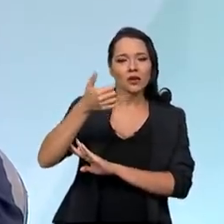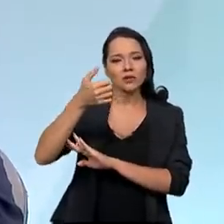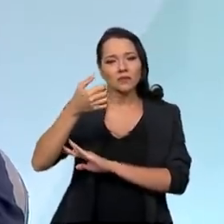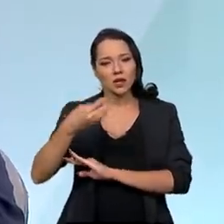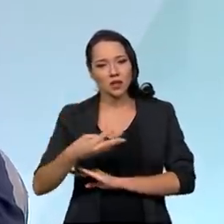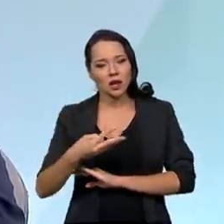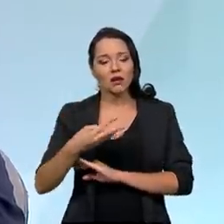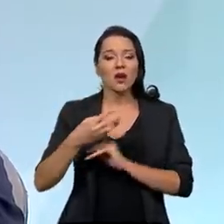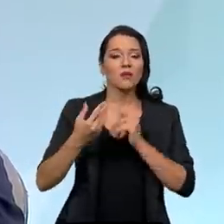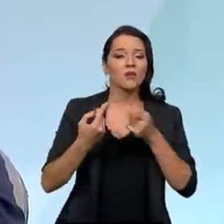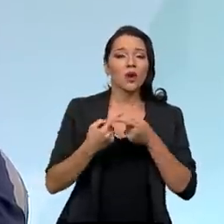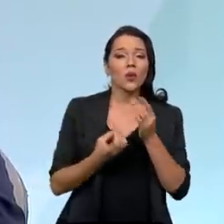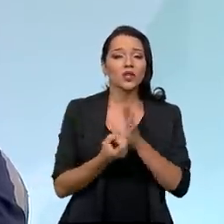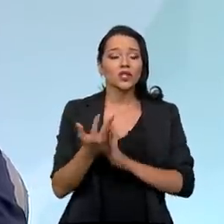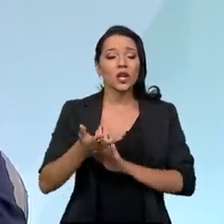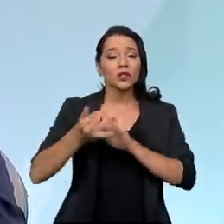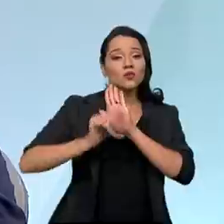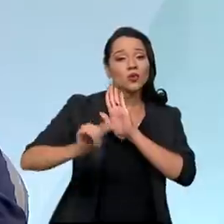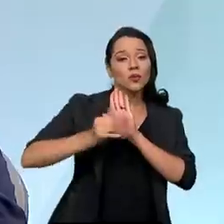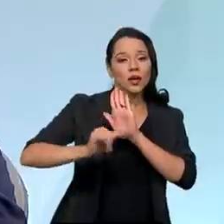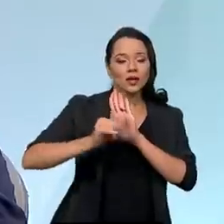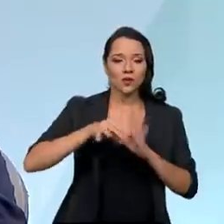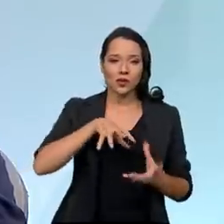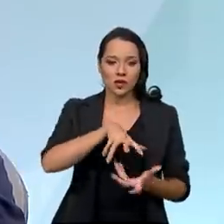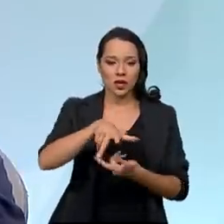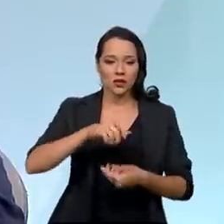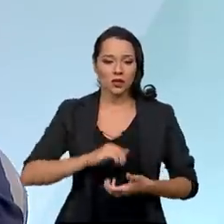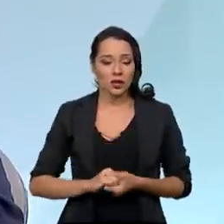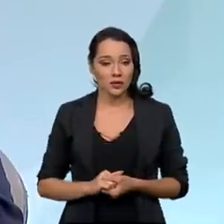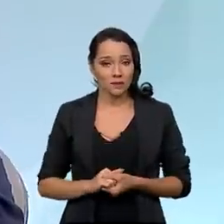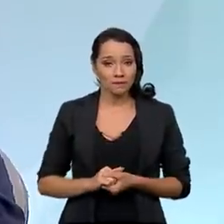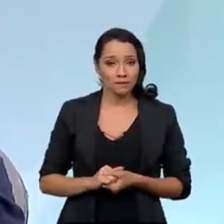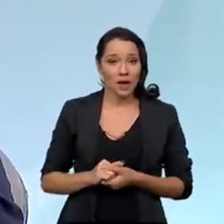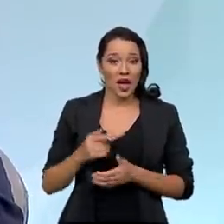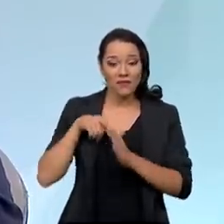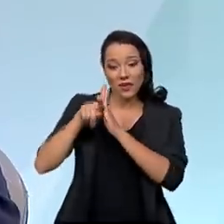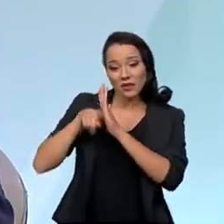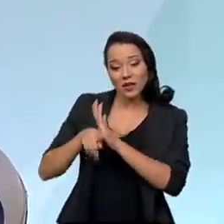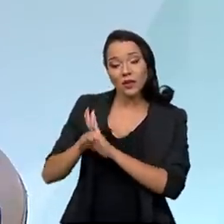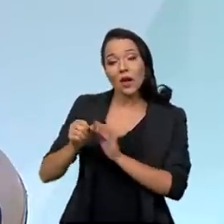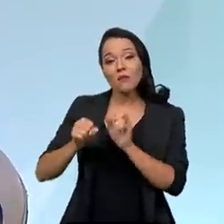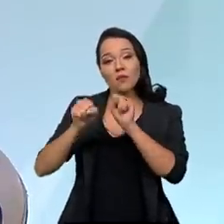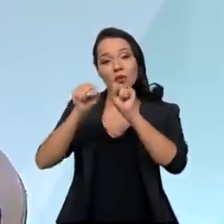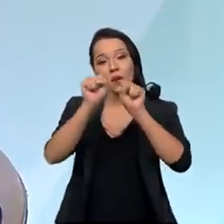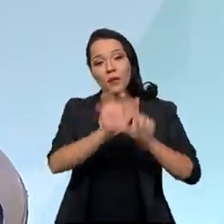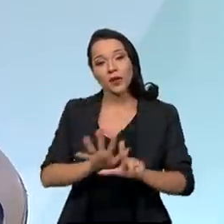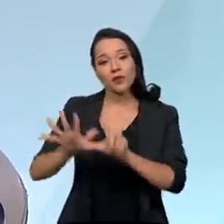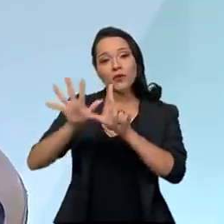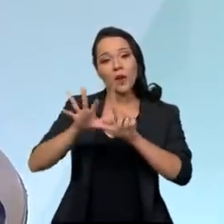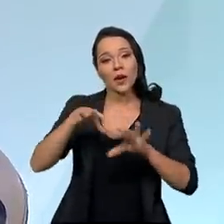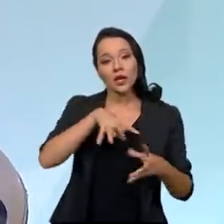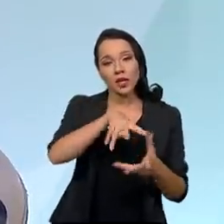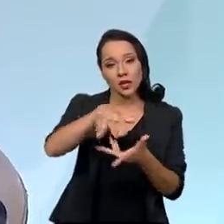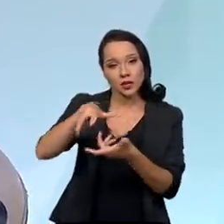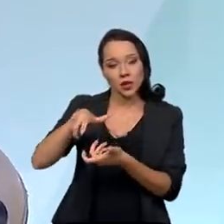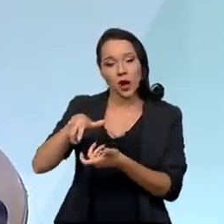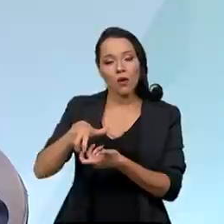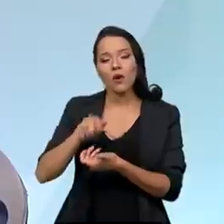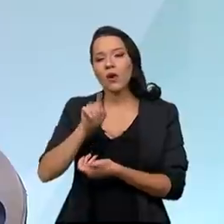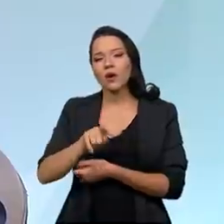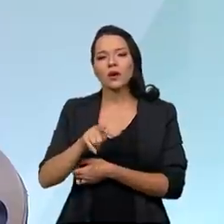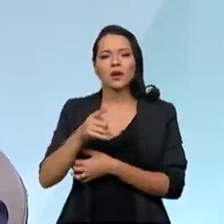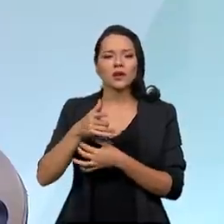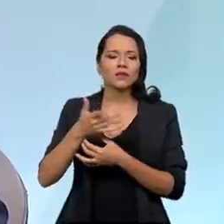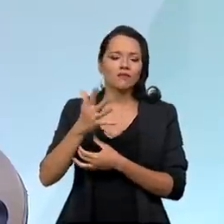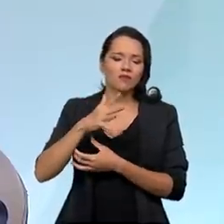de densidade de publicações internacionais. A aferição disso é por uma plataforma internacional conhecida